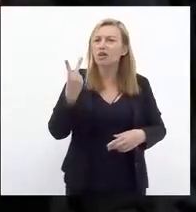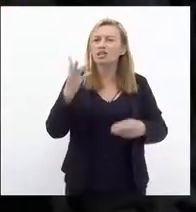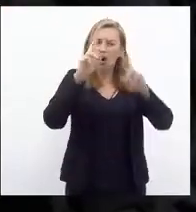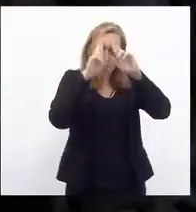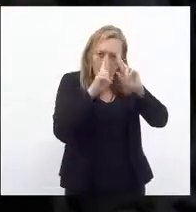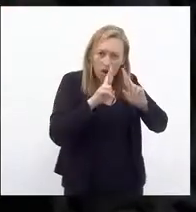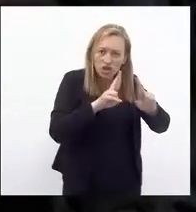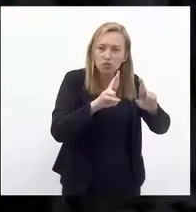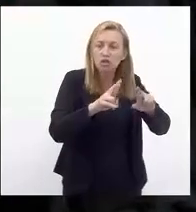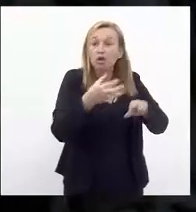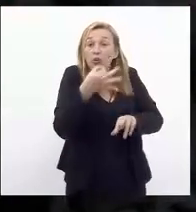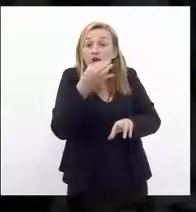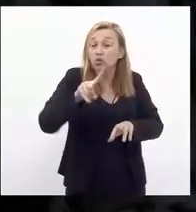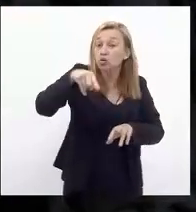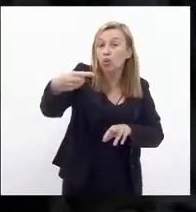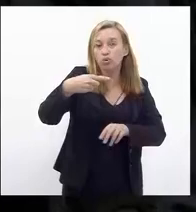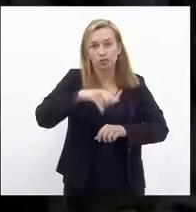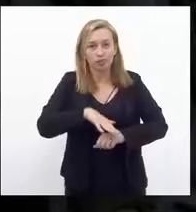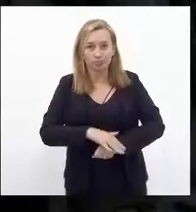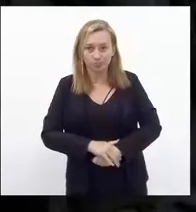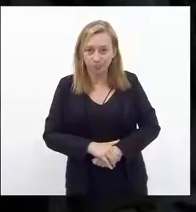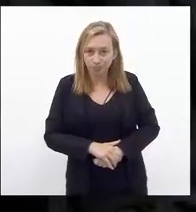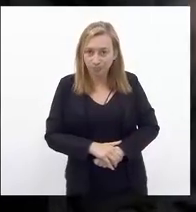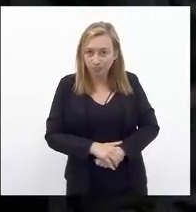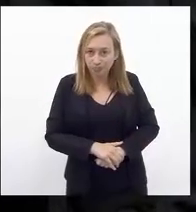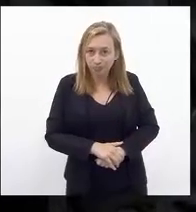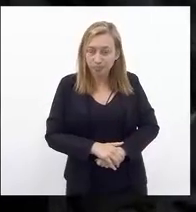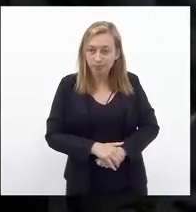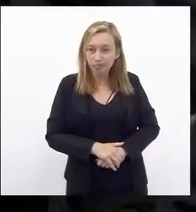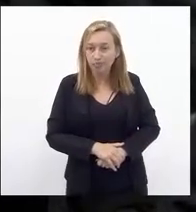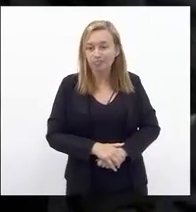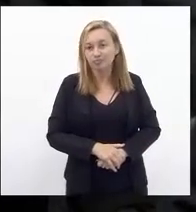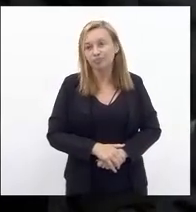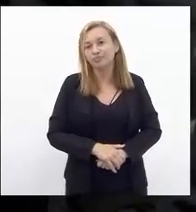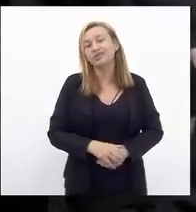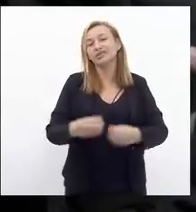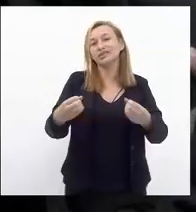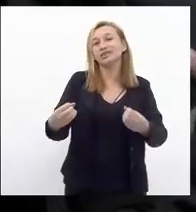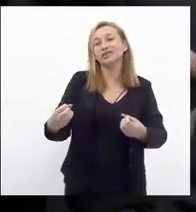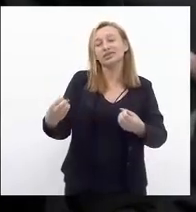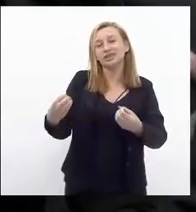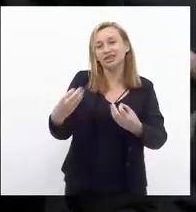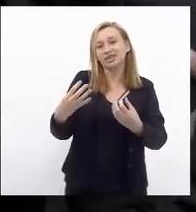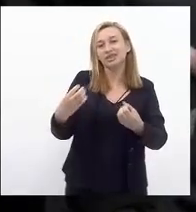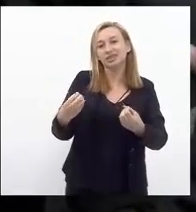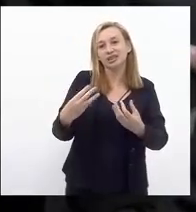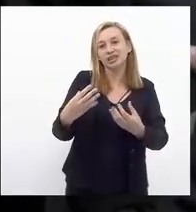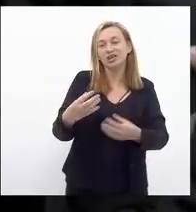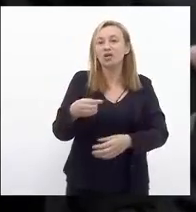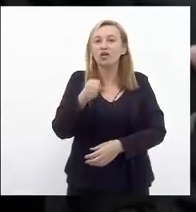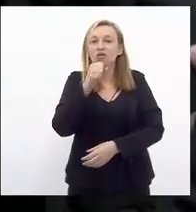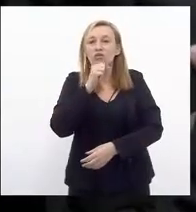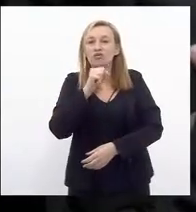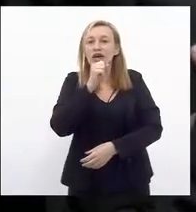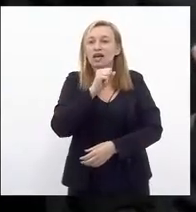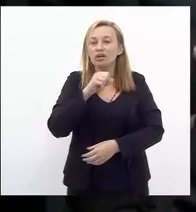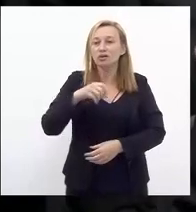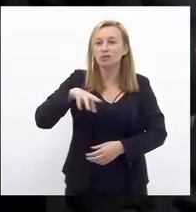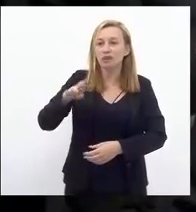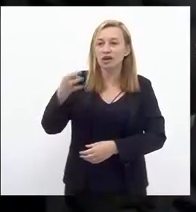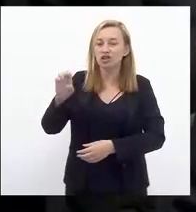respeito a opinião do outro nos ensinava isso o velho mestre